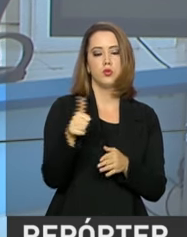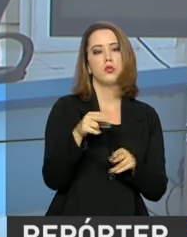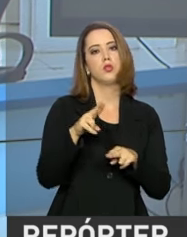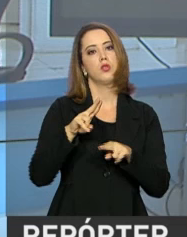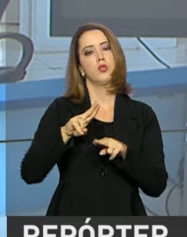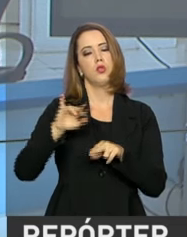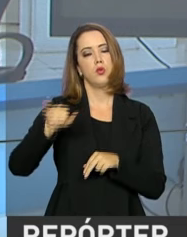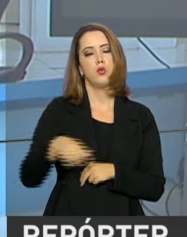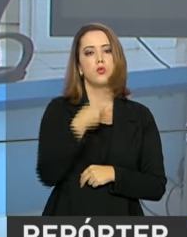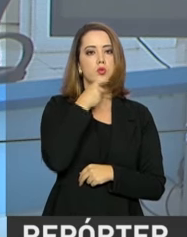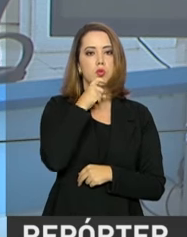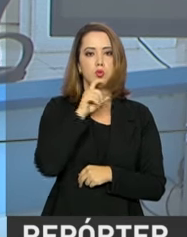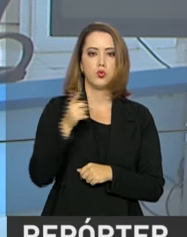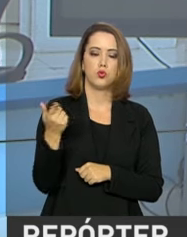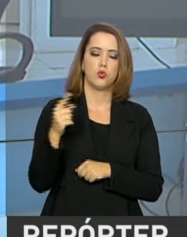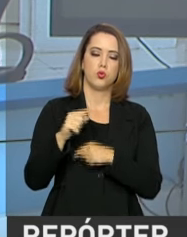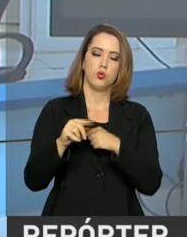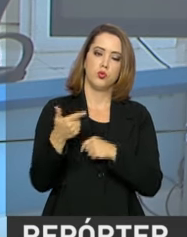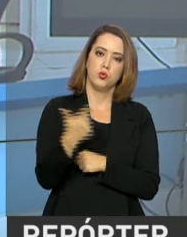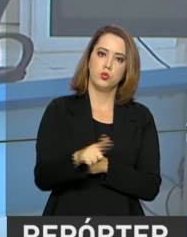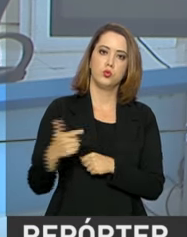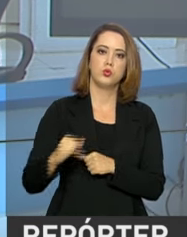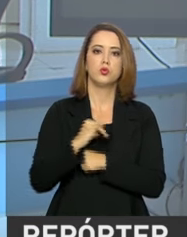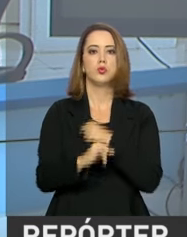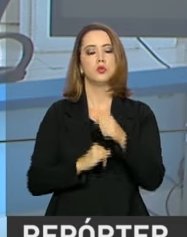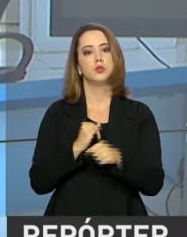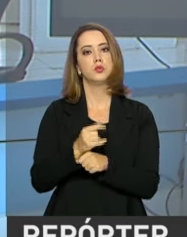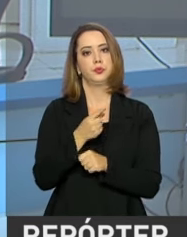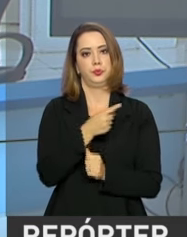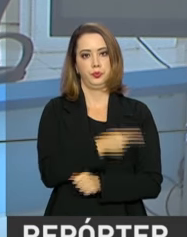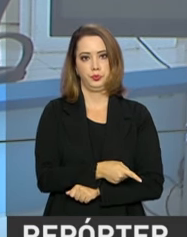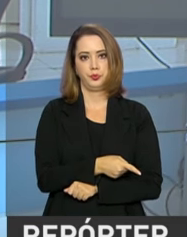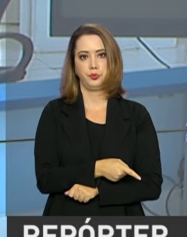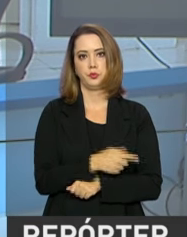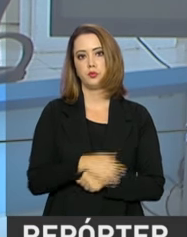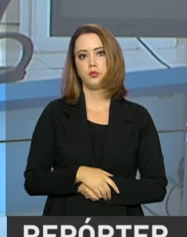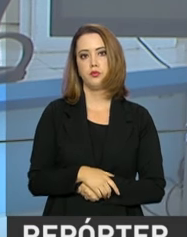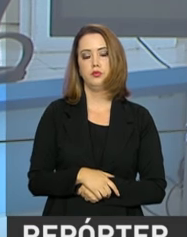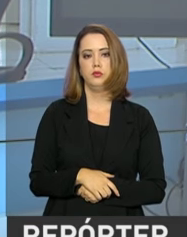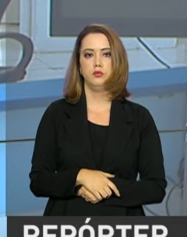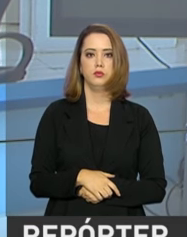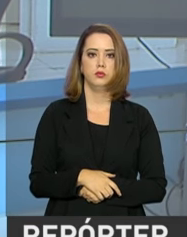Outras informações no endereço que aparece aí na tela, site